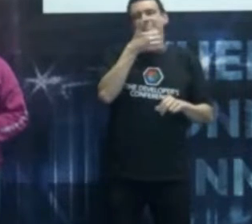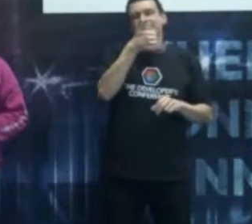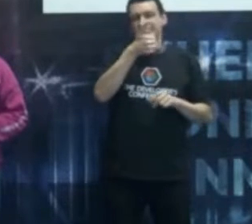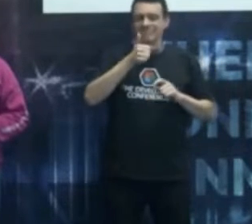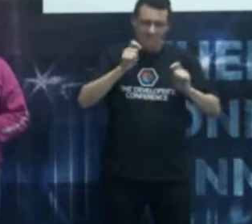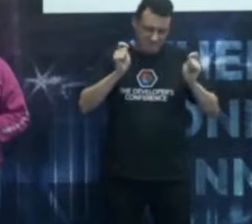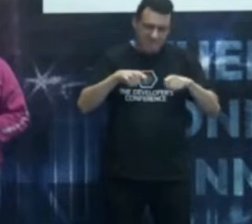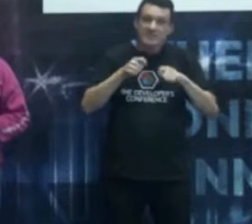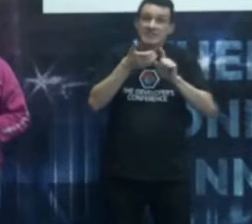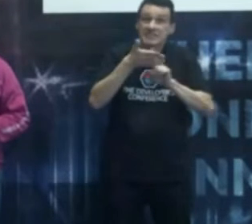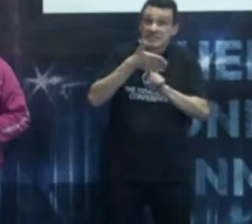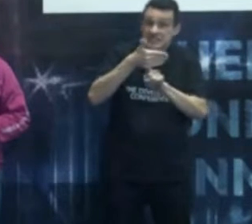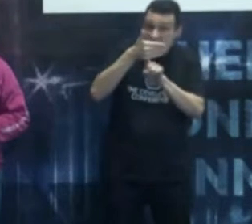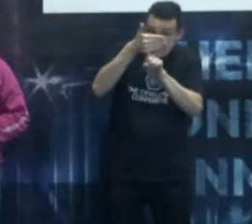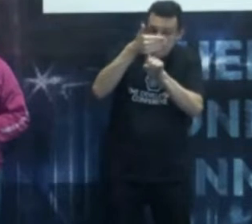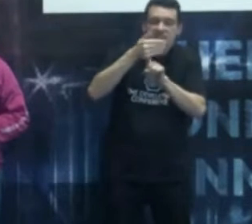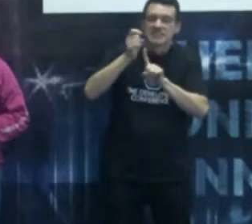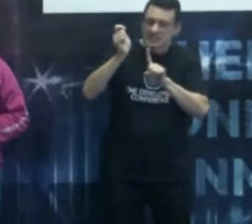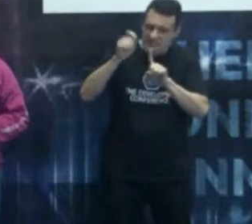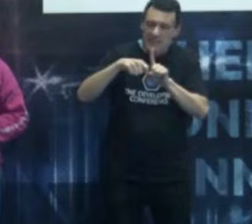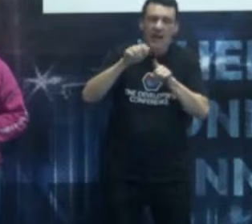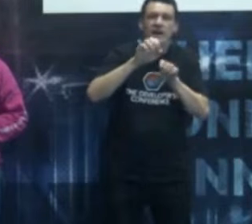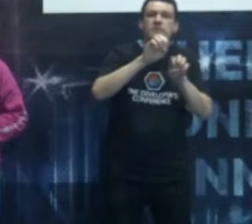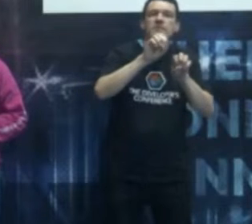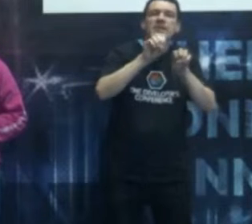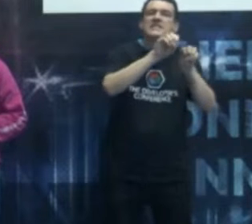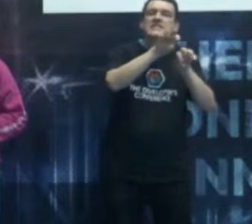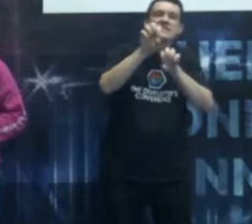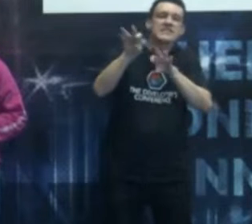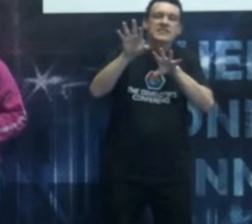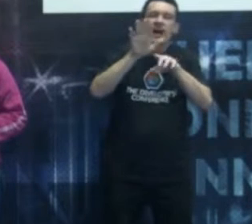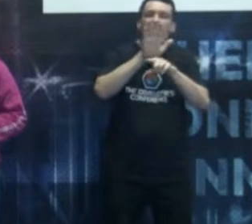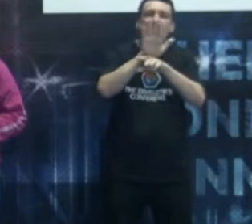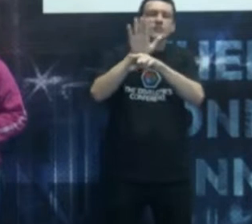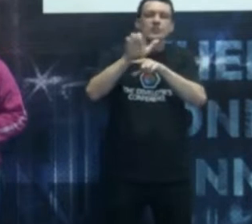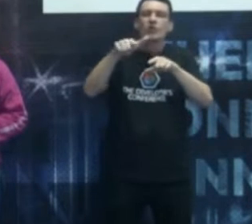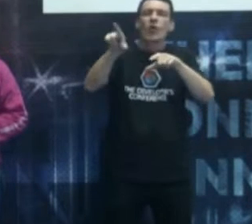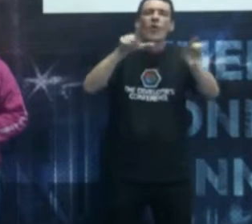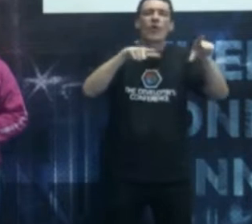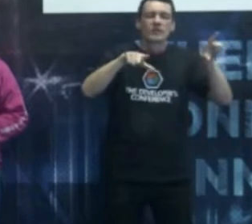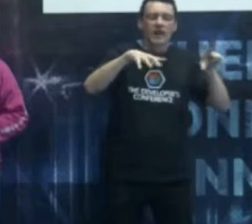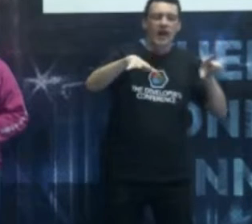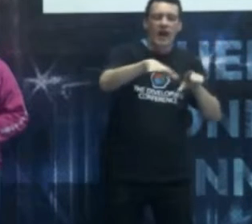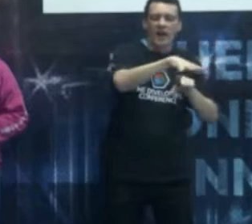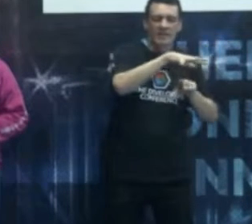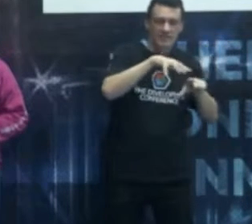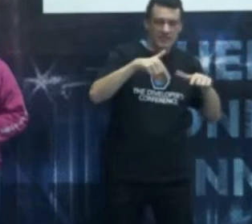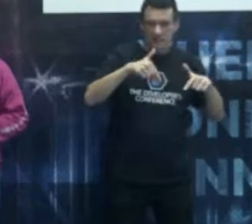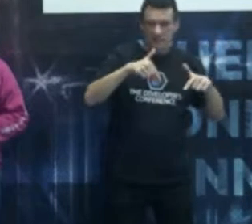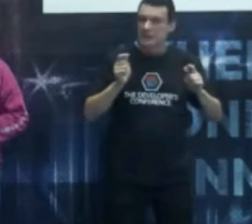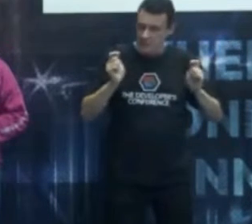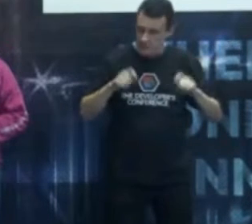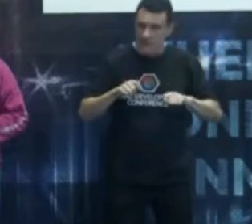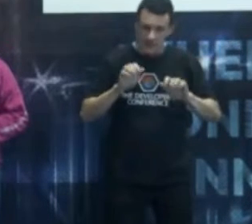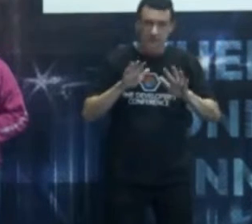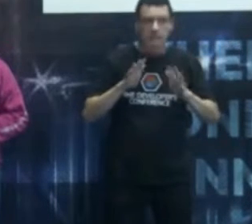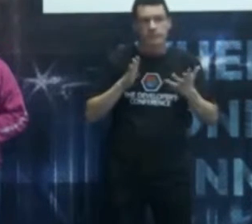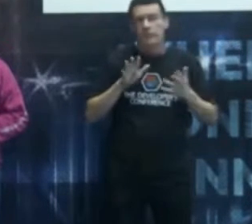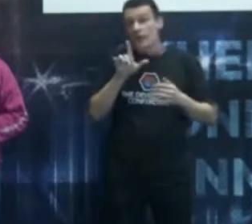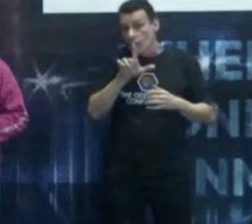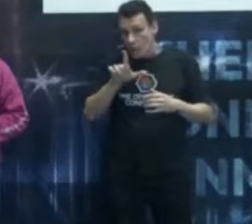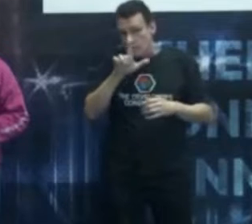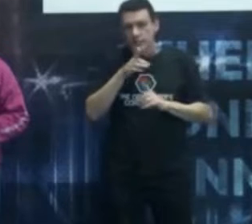para os outros business, digamos assim. É claro, a tecnologia ela tem na sua essência a